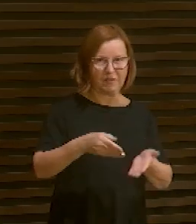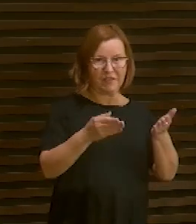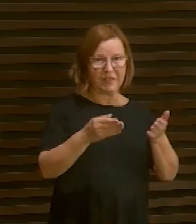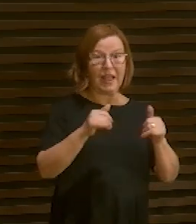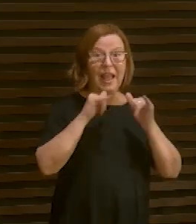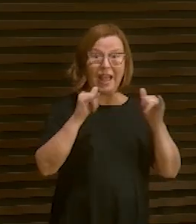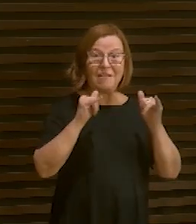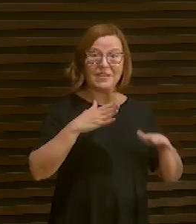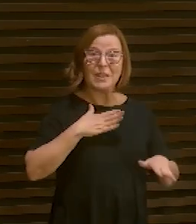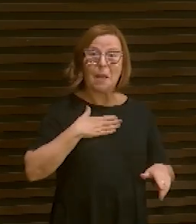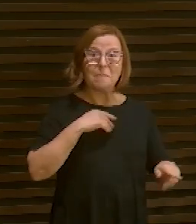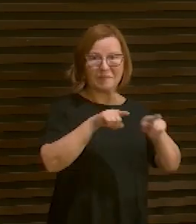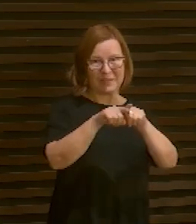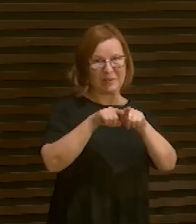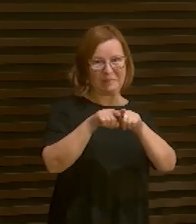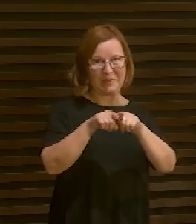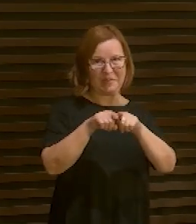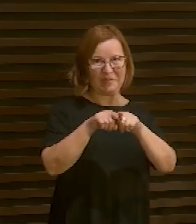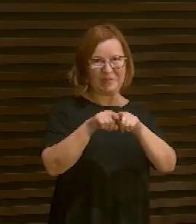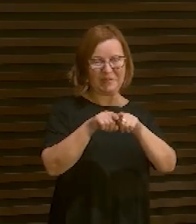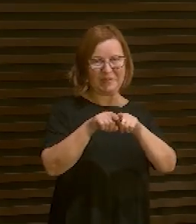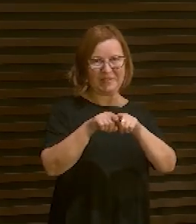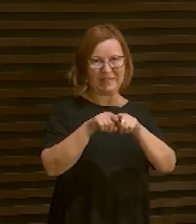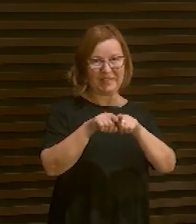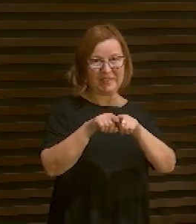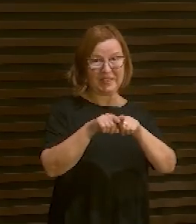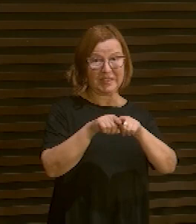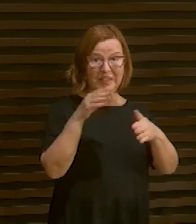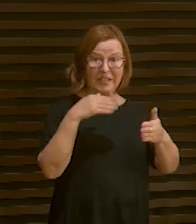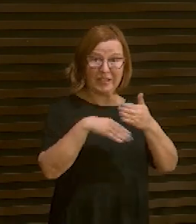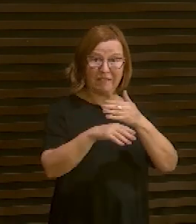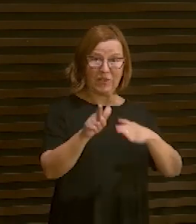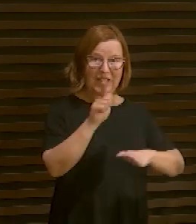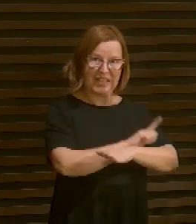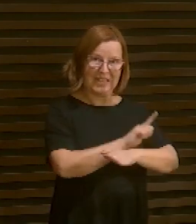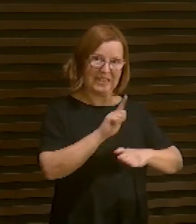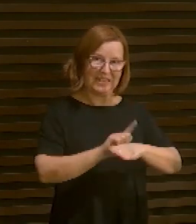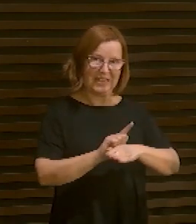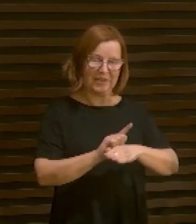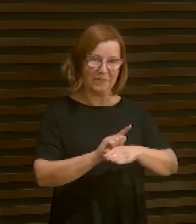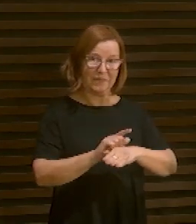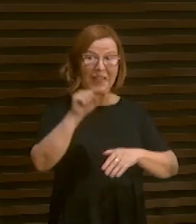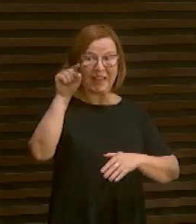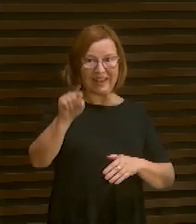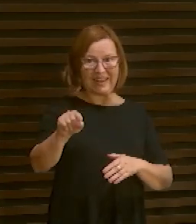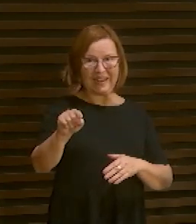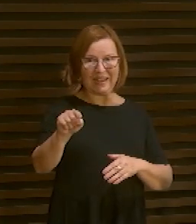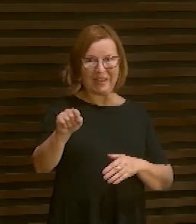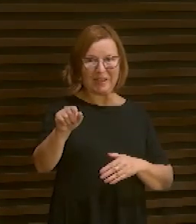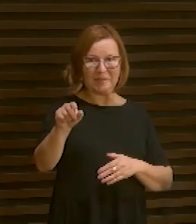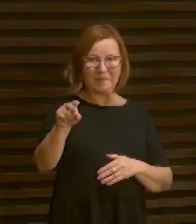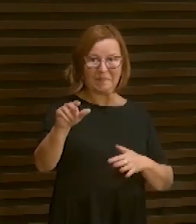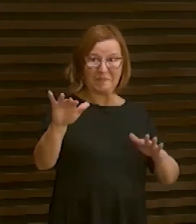a meus irmãos que se dirijam a Galiléia e lá me